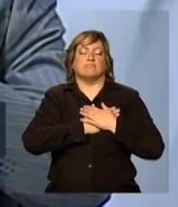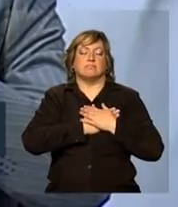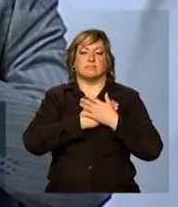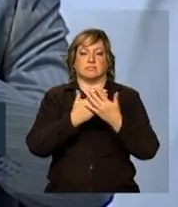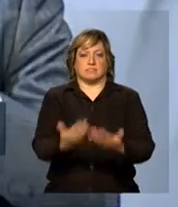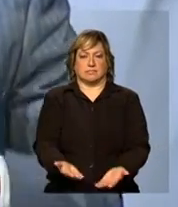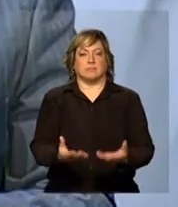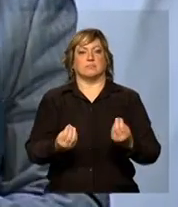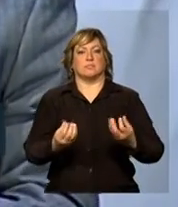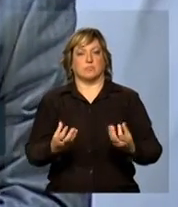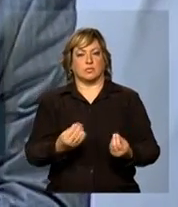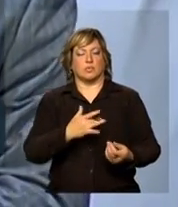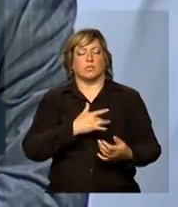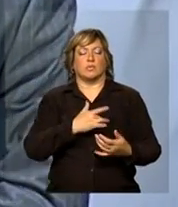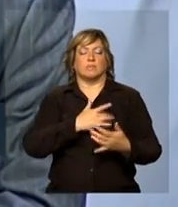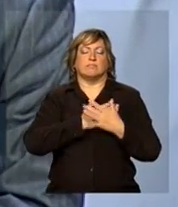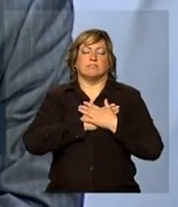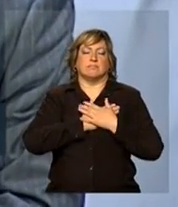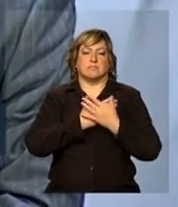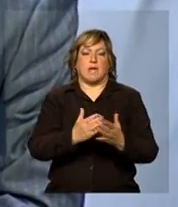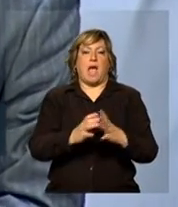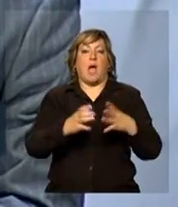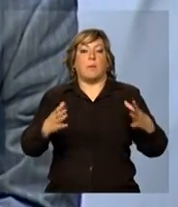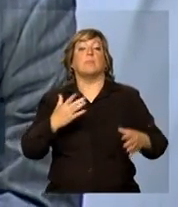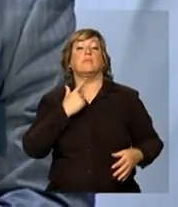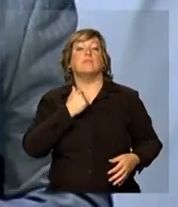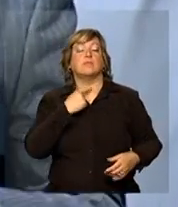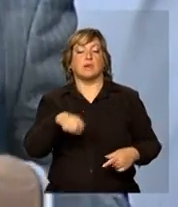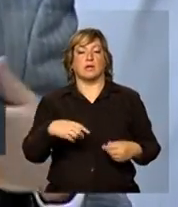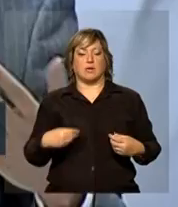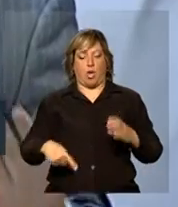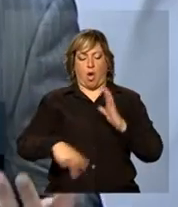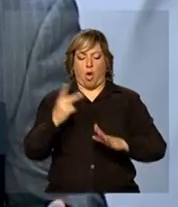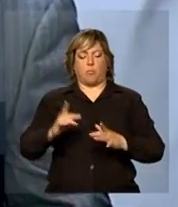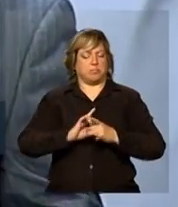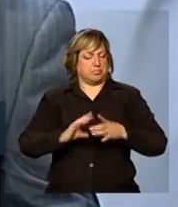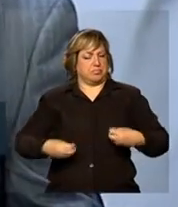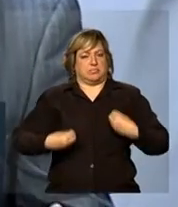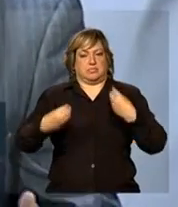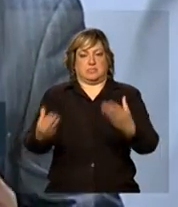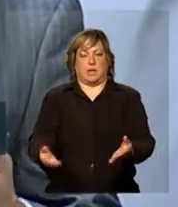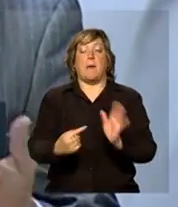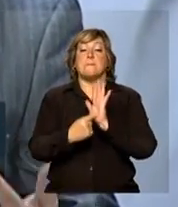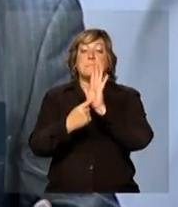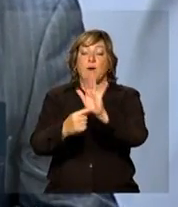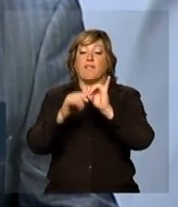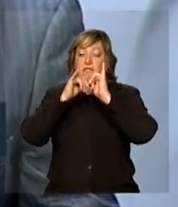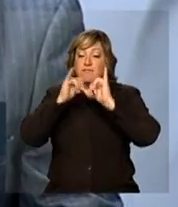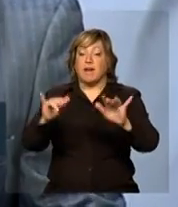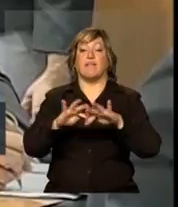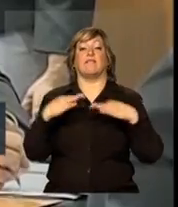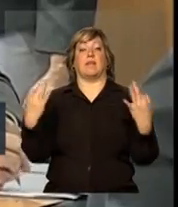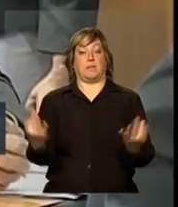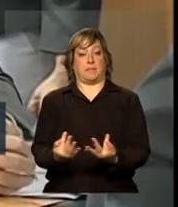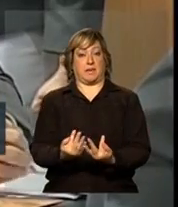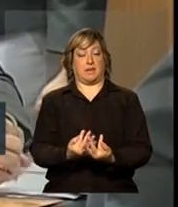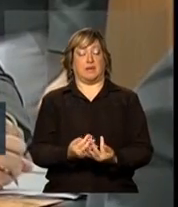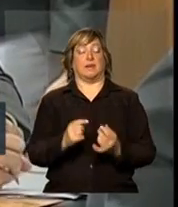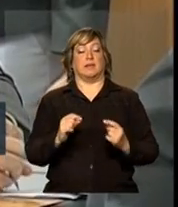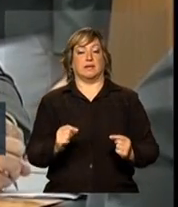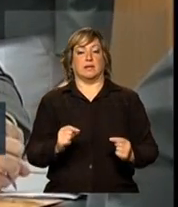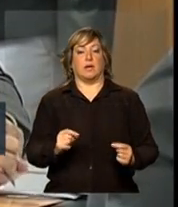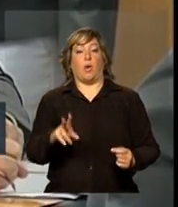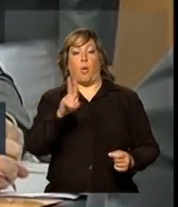de solidariedade, aumentem esse desejo de doação, manifeste isso para a sua família, para os seus familiares, use